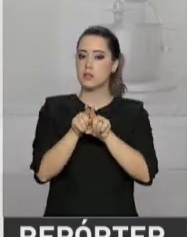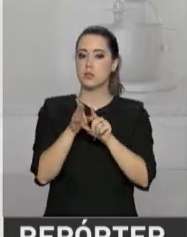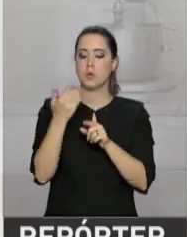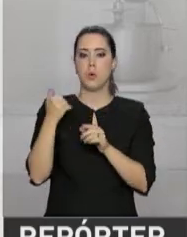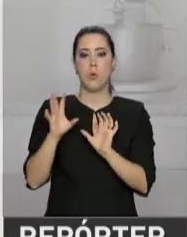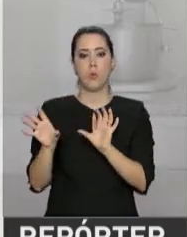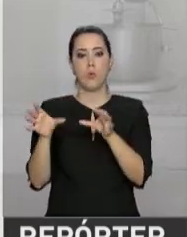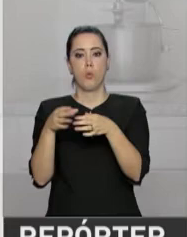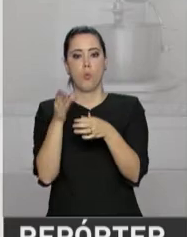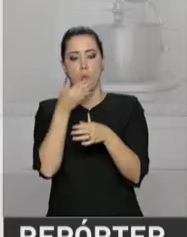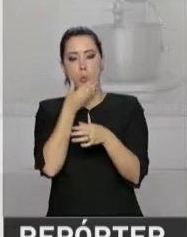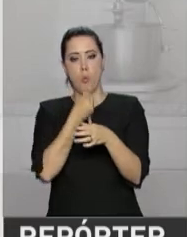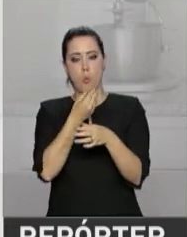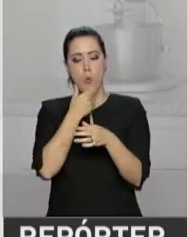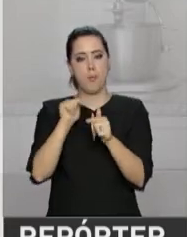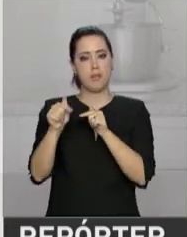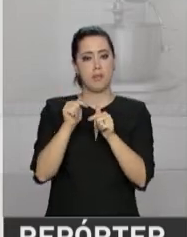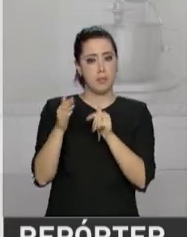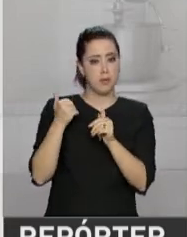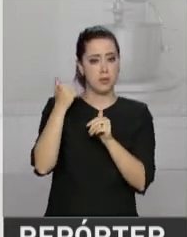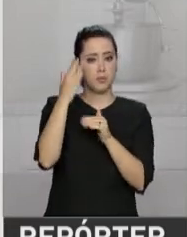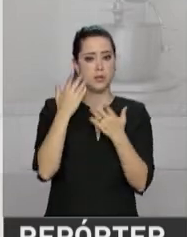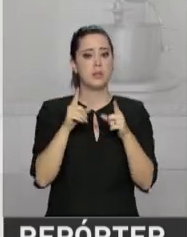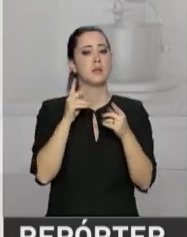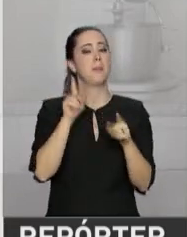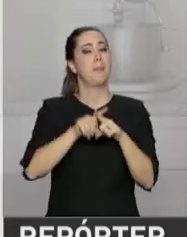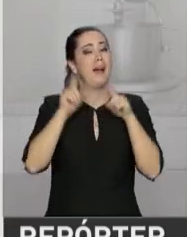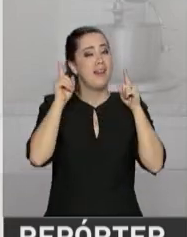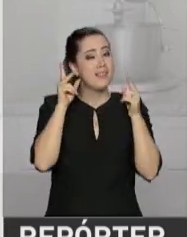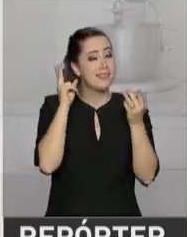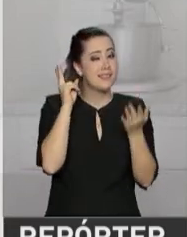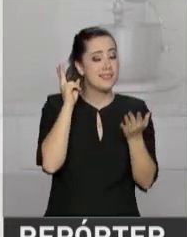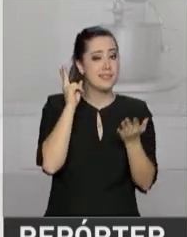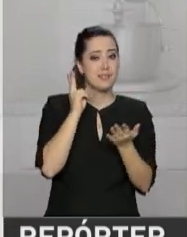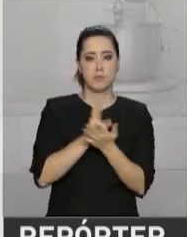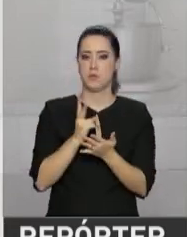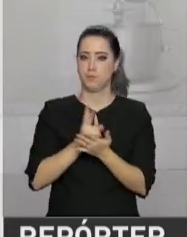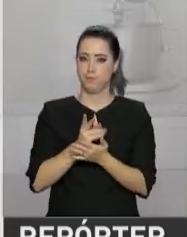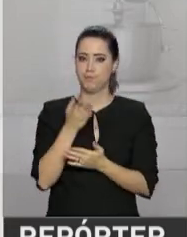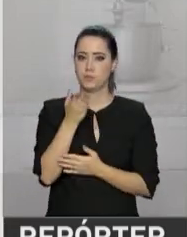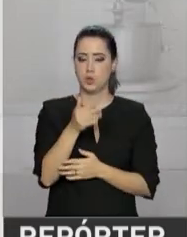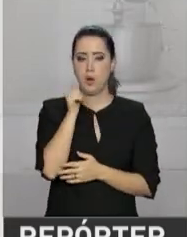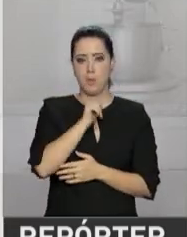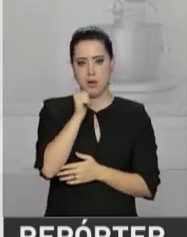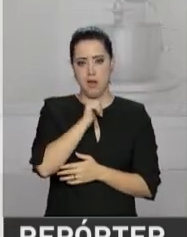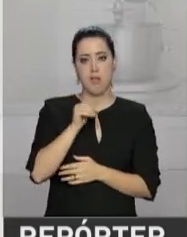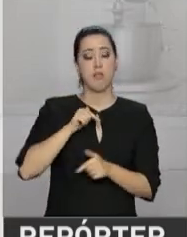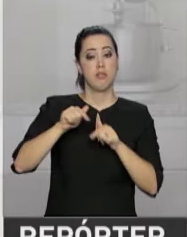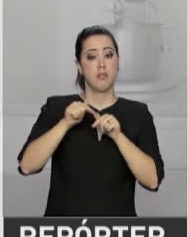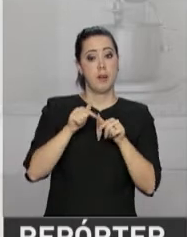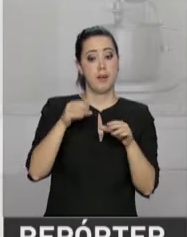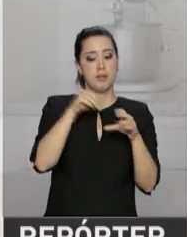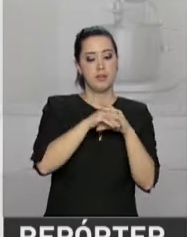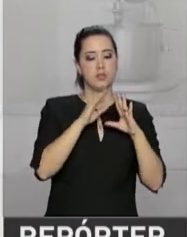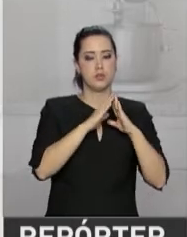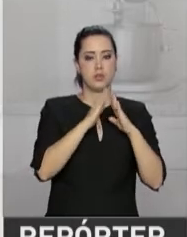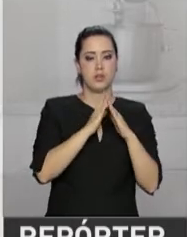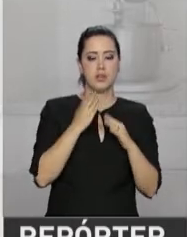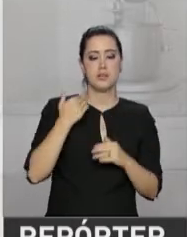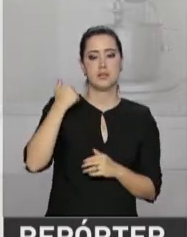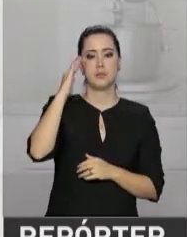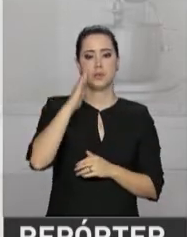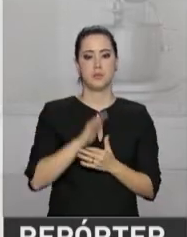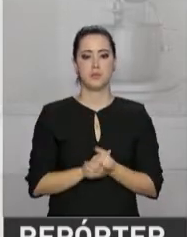intensa entre os homens ainda assim as mulheres desempenham mais esse tipo de trabalho outro destaque foi na taxa de realização